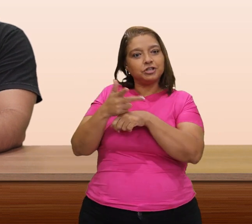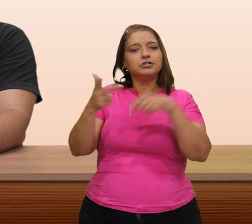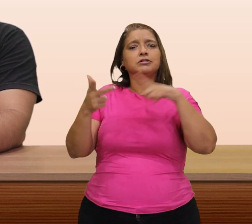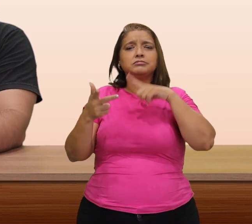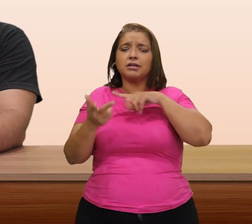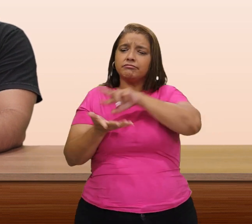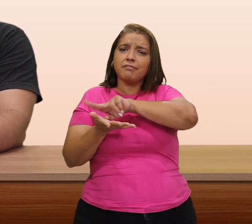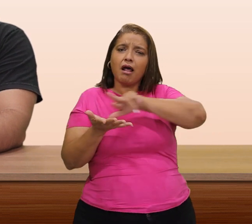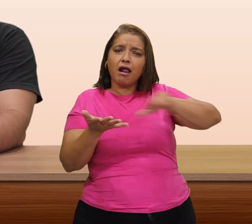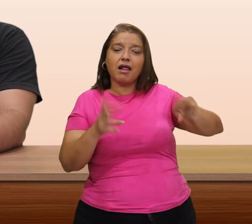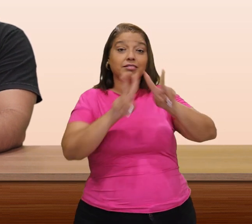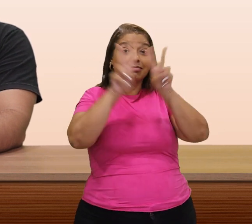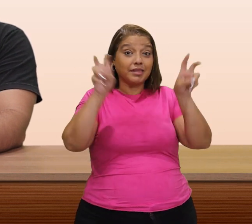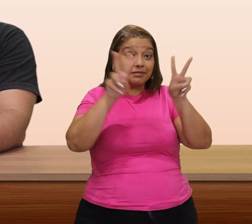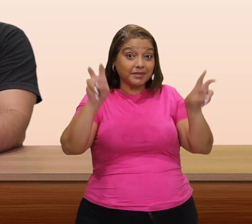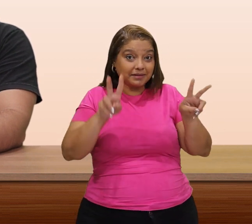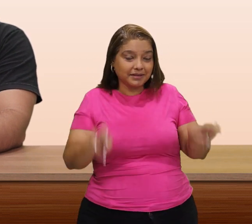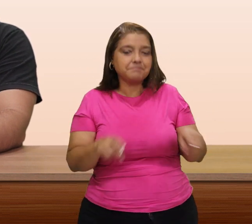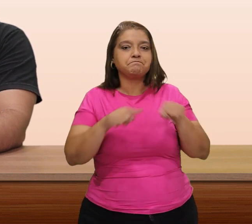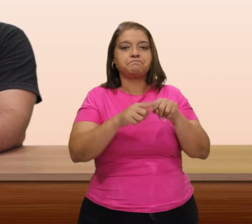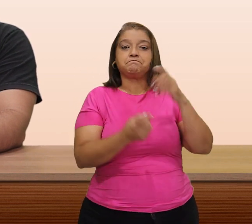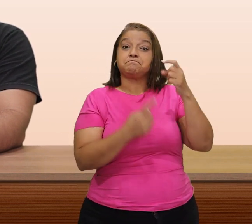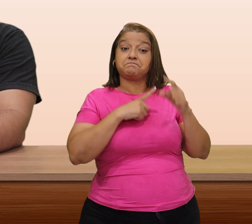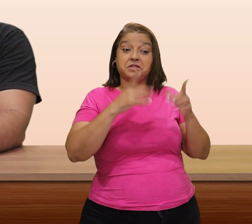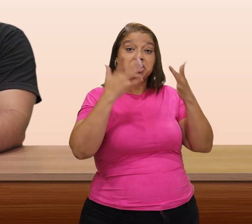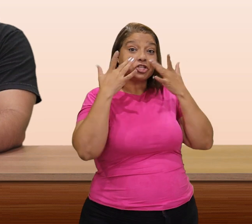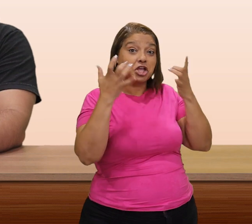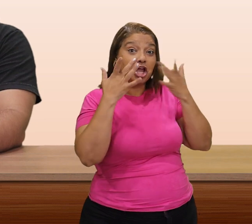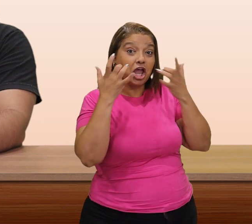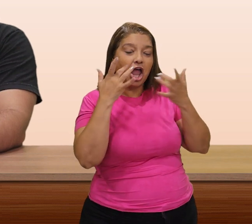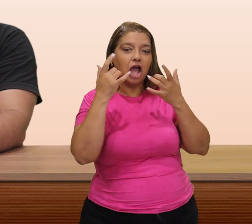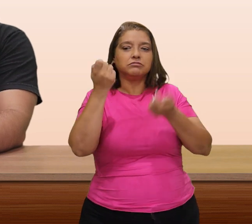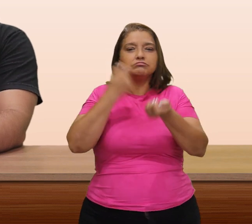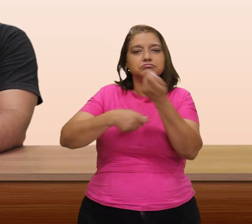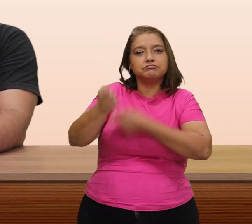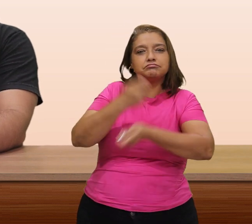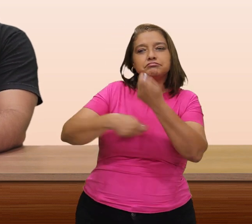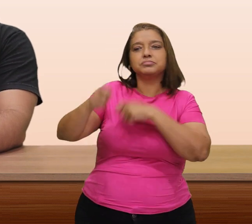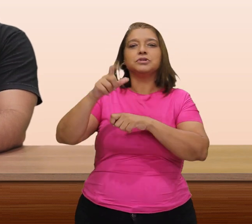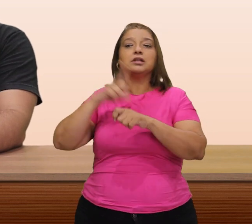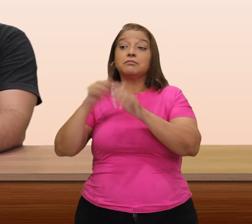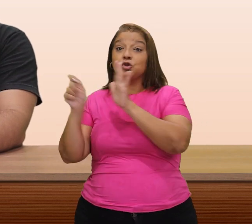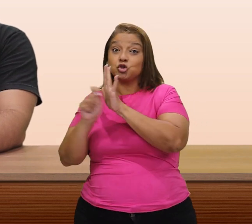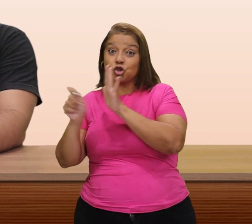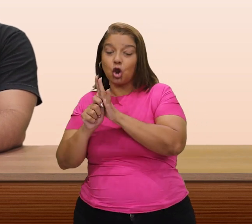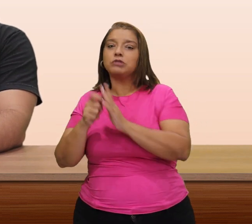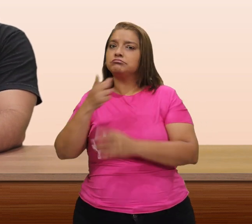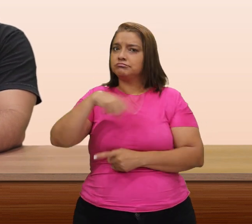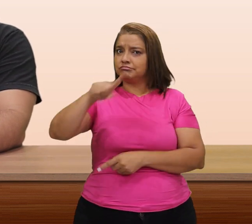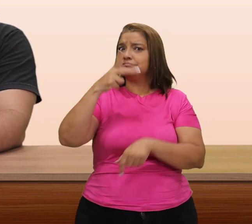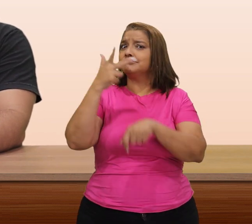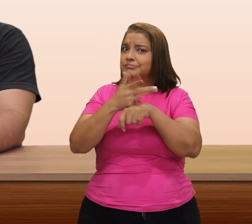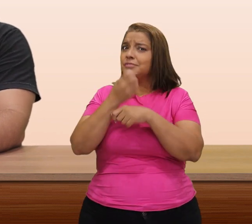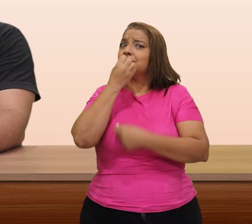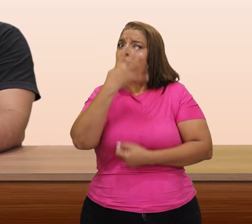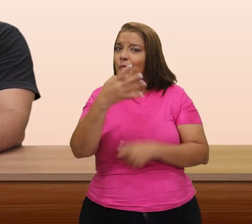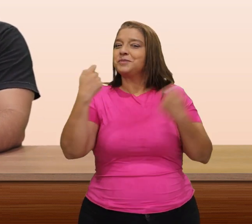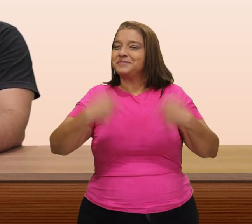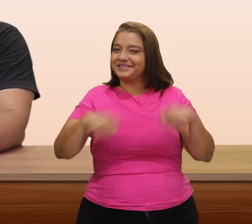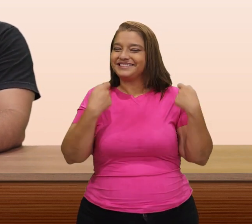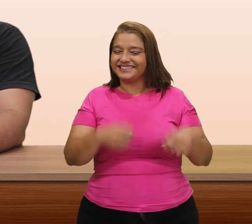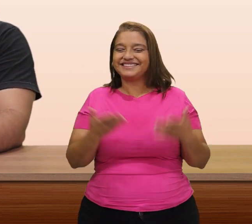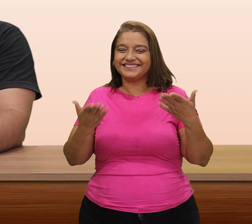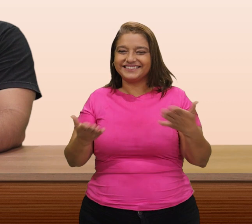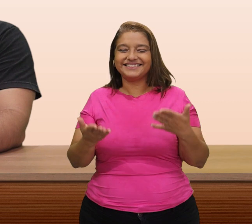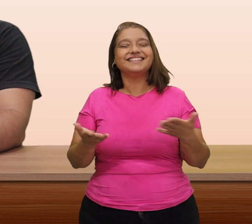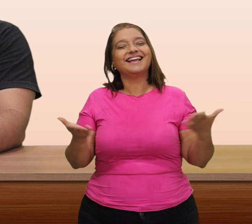trazer 3 temáticas diferentes, que são teatro, comércio e drogas lícitas. Vale a pena demais assistir com a